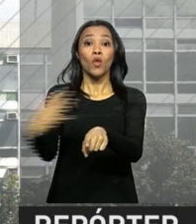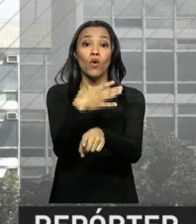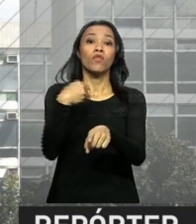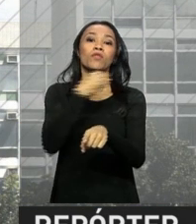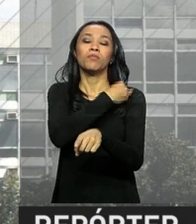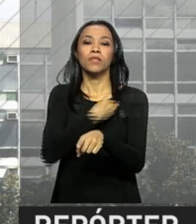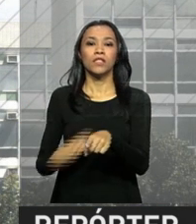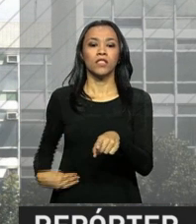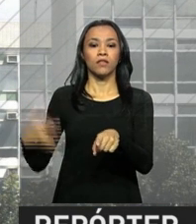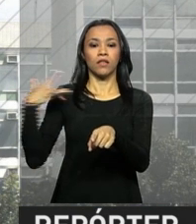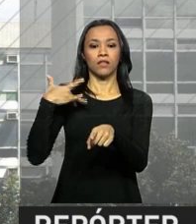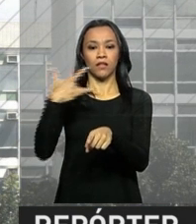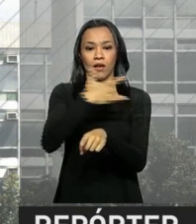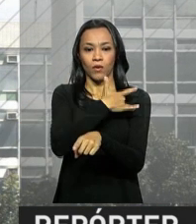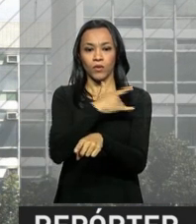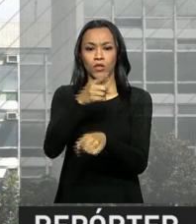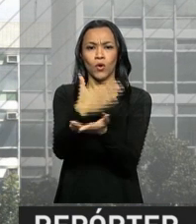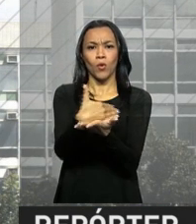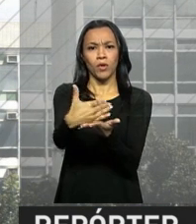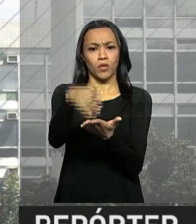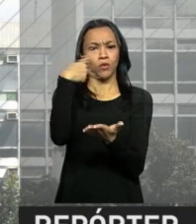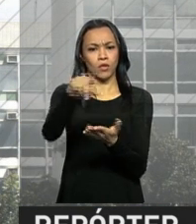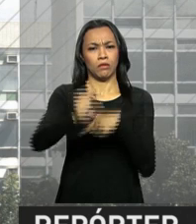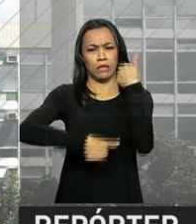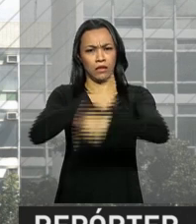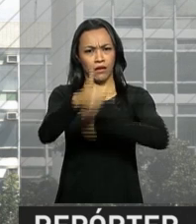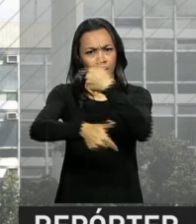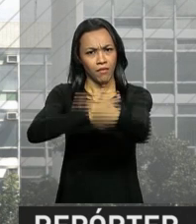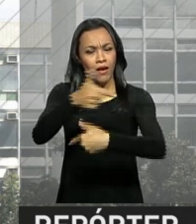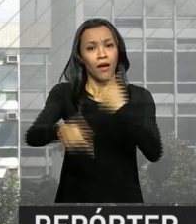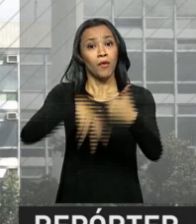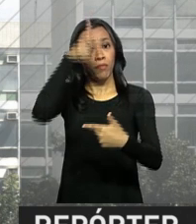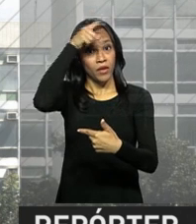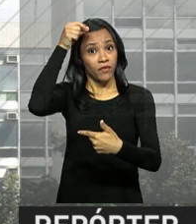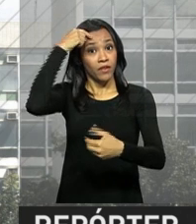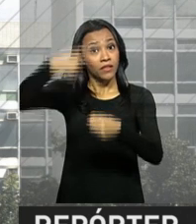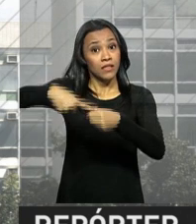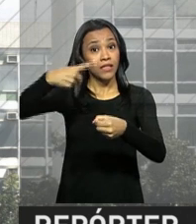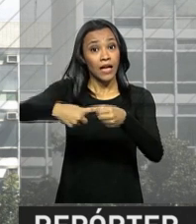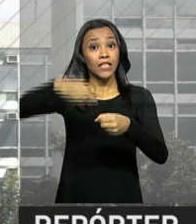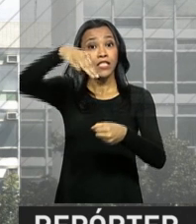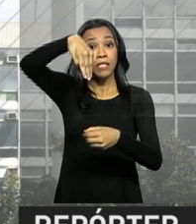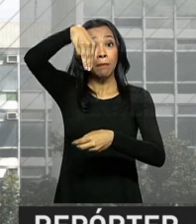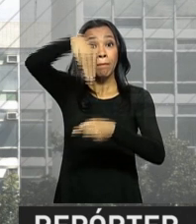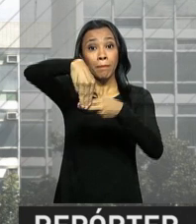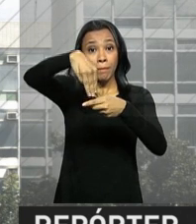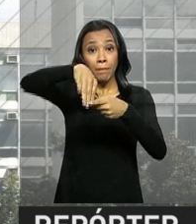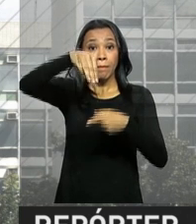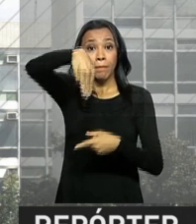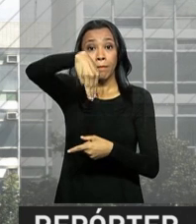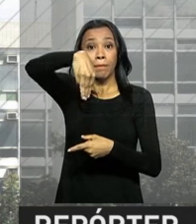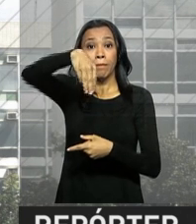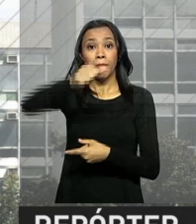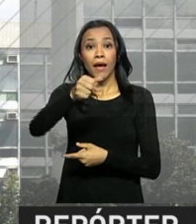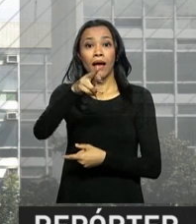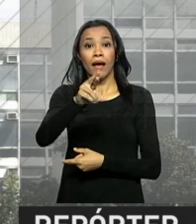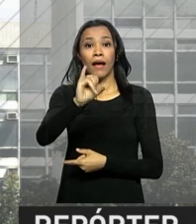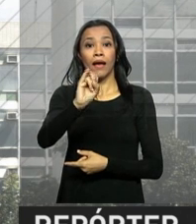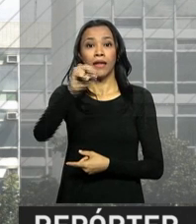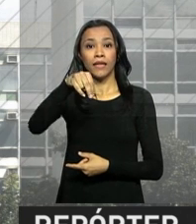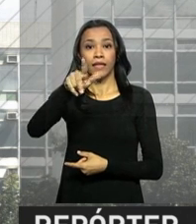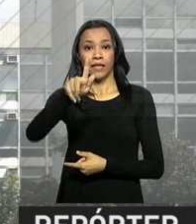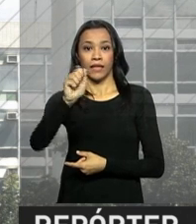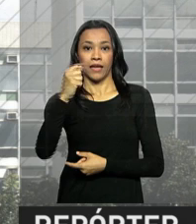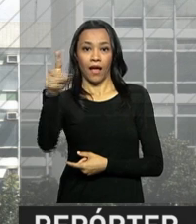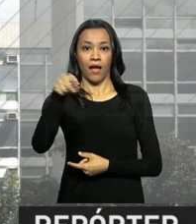Ricardo Barros. Ele iniciou sua carreira política como prefeito da cidade de Maringá em 1988. Deputado federal